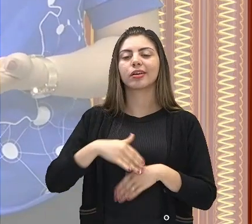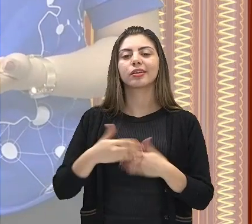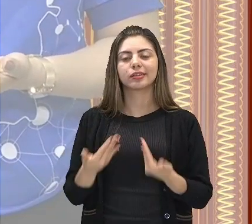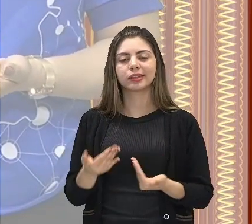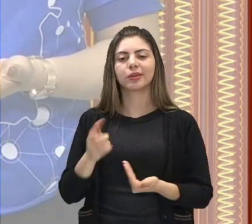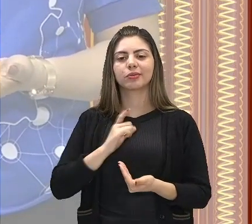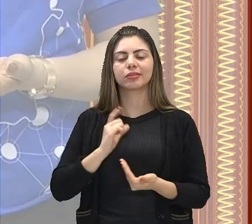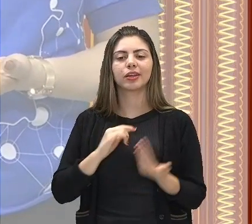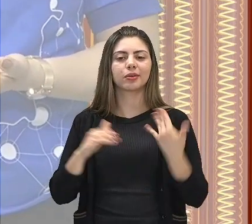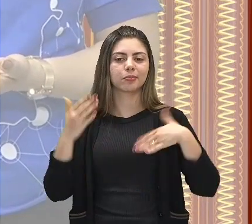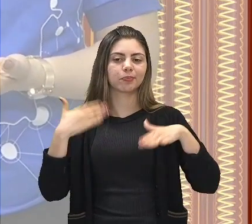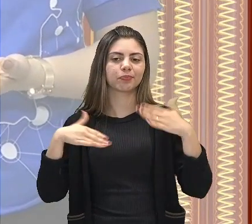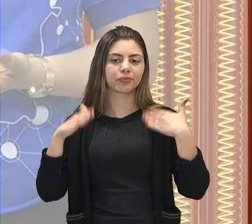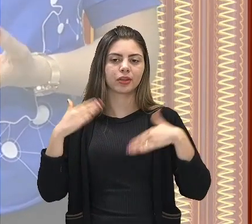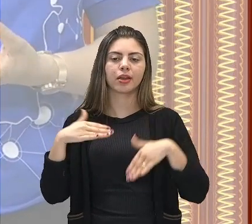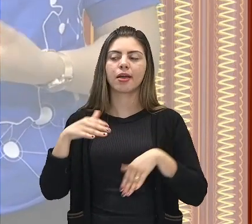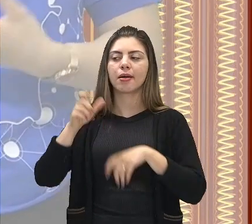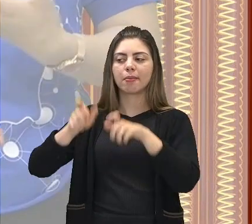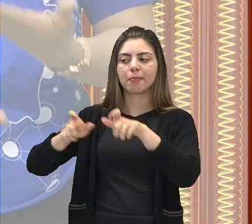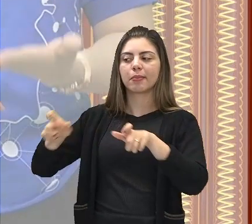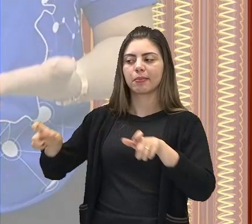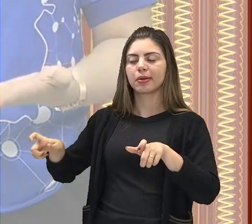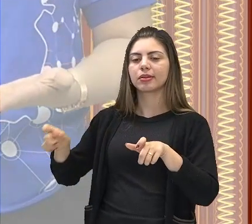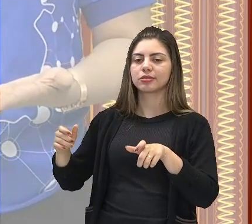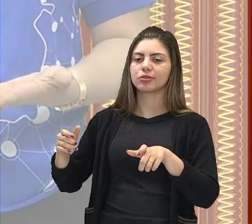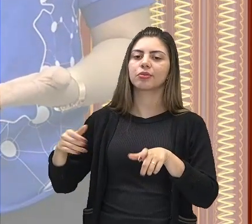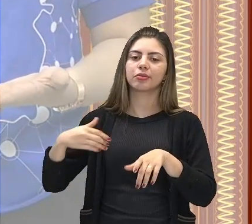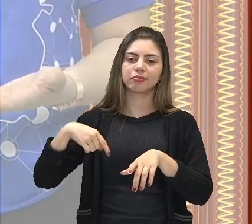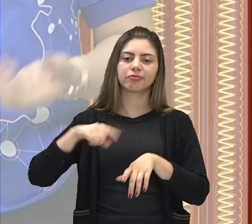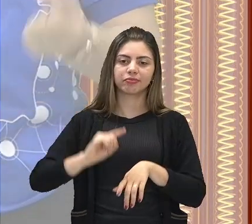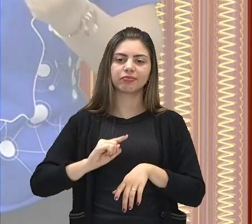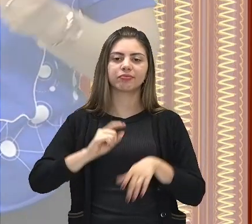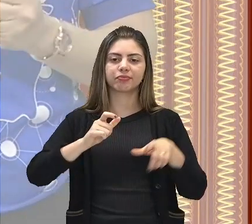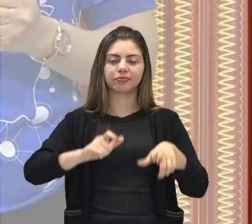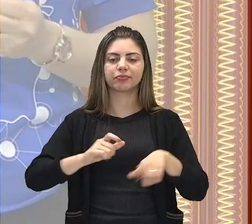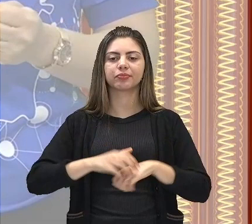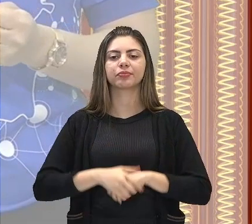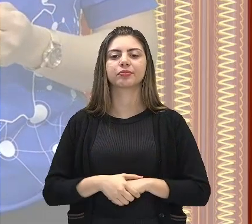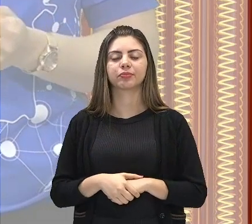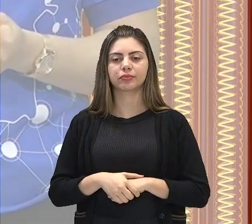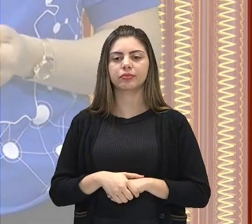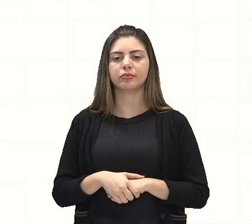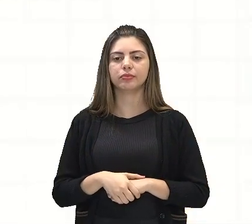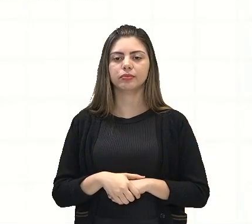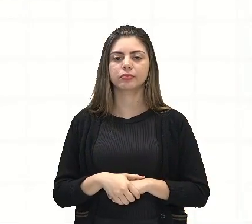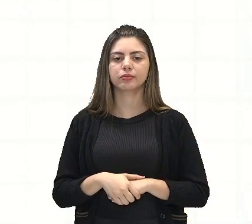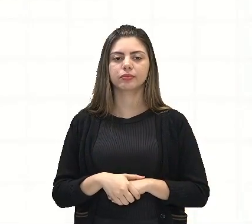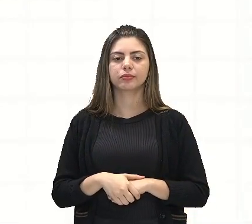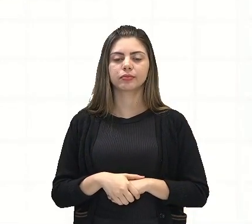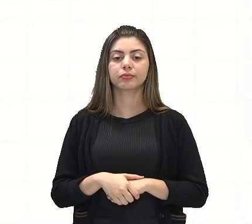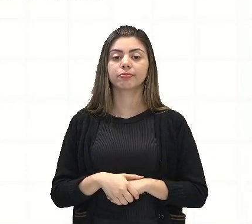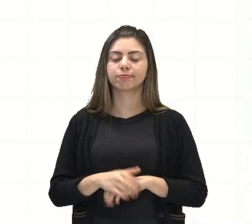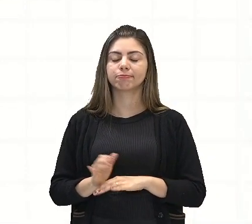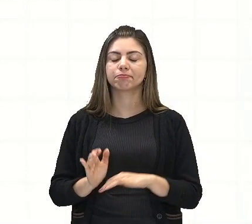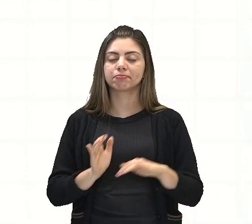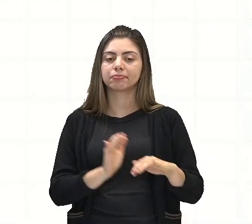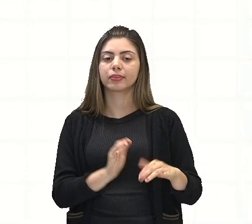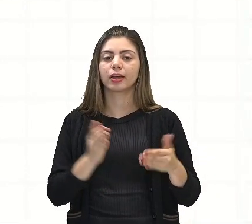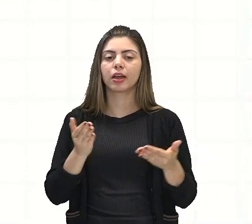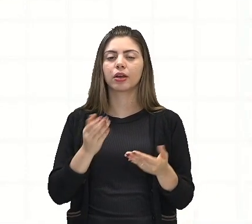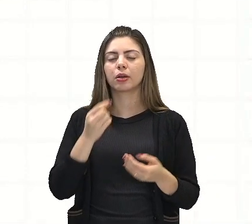lazer específico para cada pessoa que chegue até este local, certo? Vamos agora observar os saberes